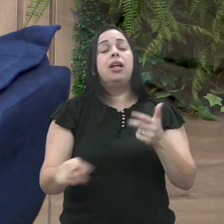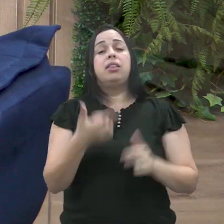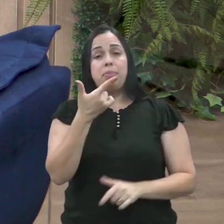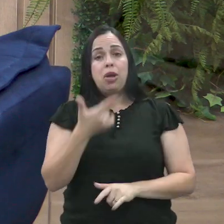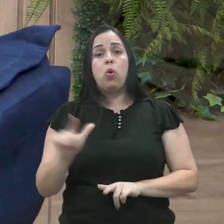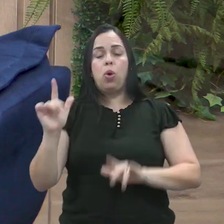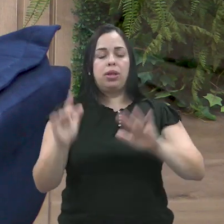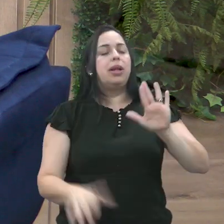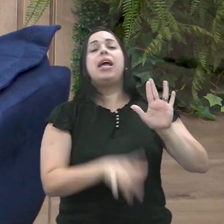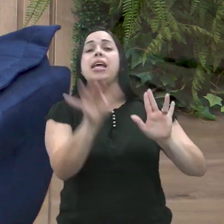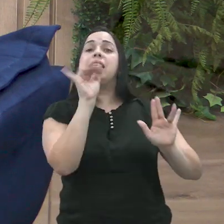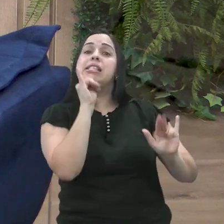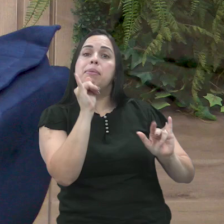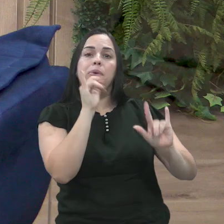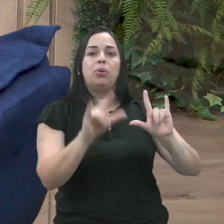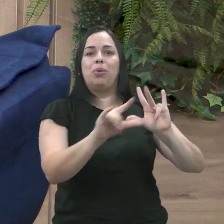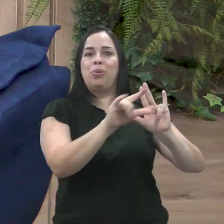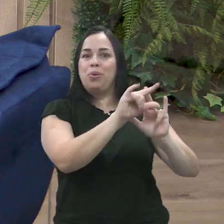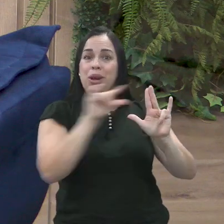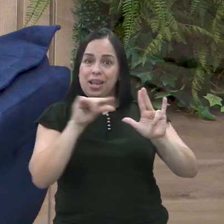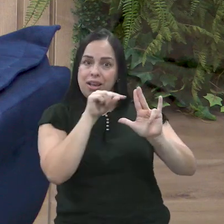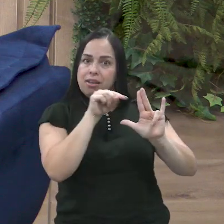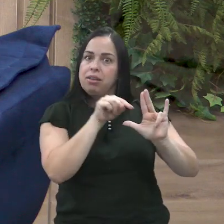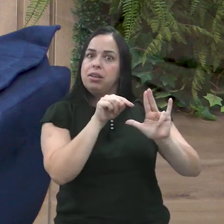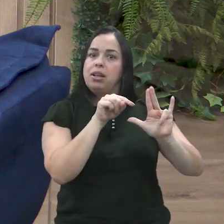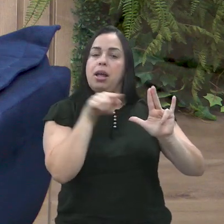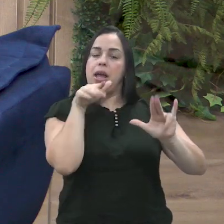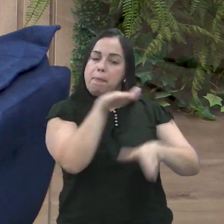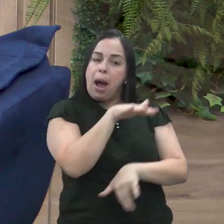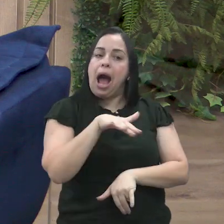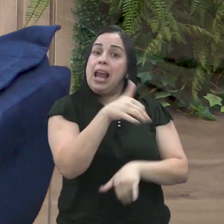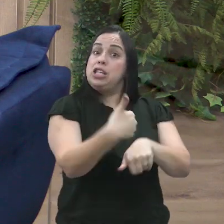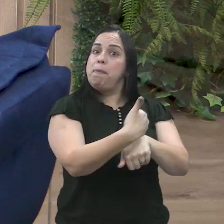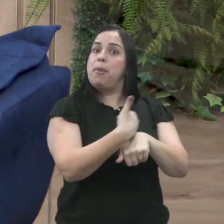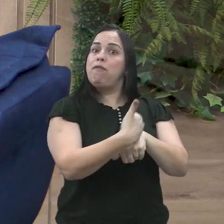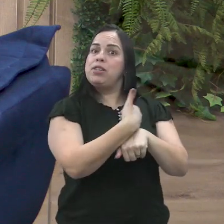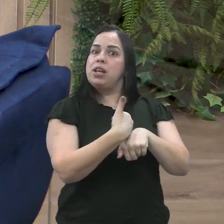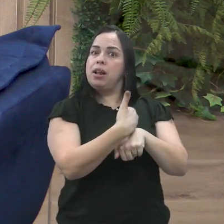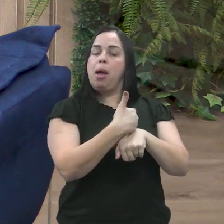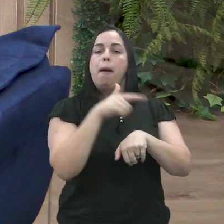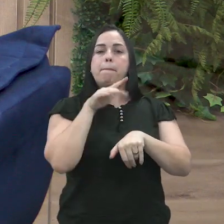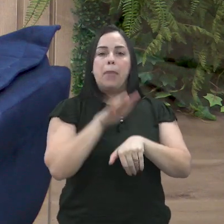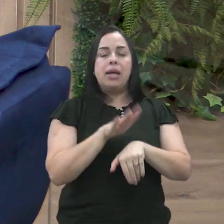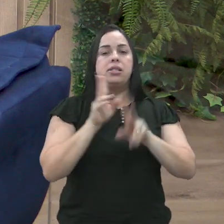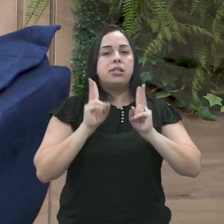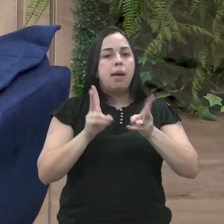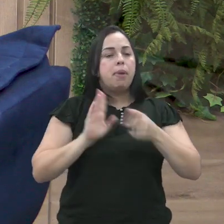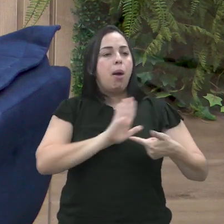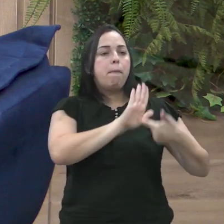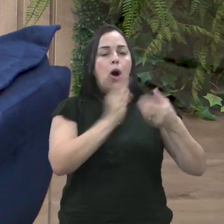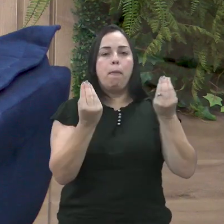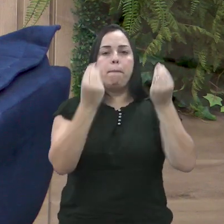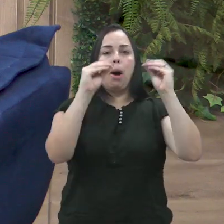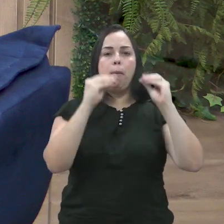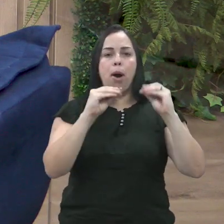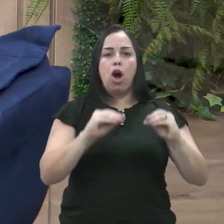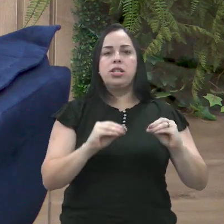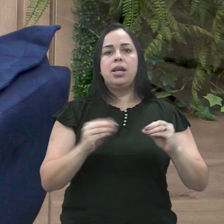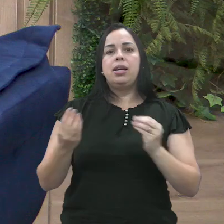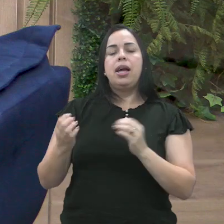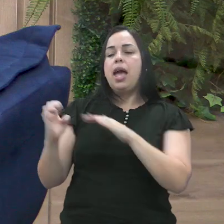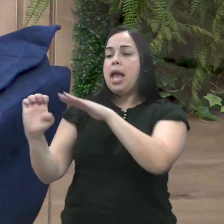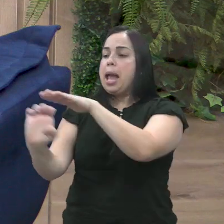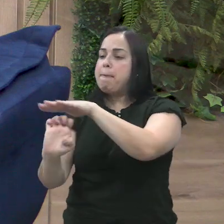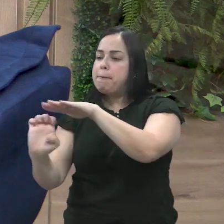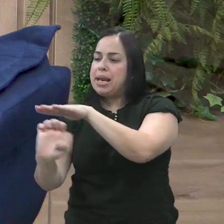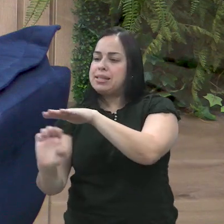participando, mas em outras redes sociais também, como por exemplo o LinkedIn, que é uma rede social mais profissional, mas que a gente compartilha ali sempre, procura ajudar tanto